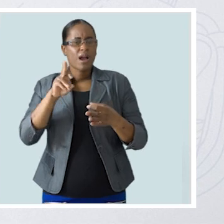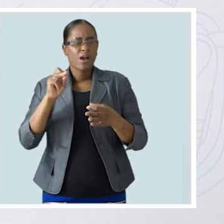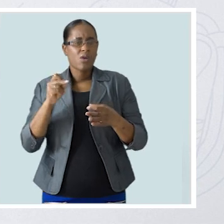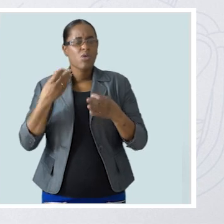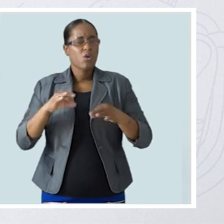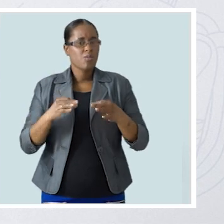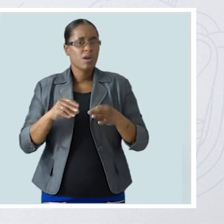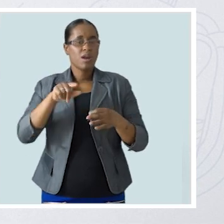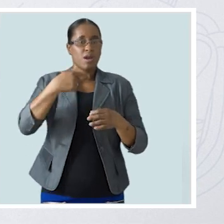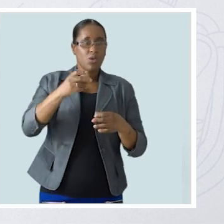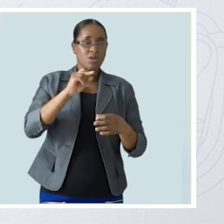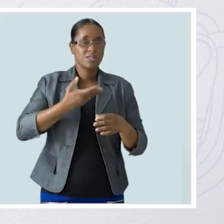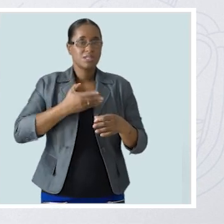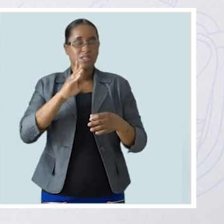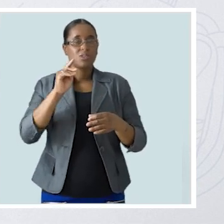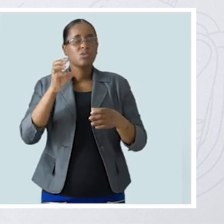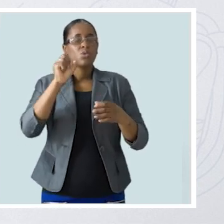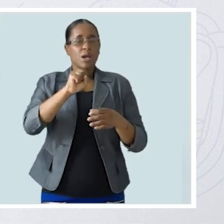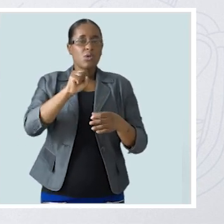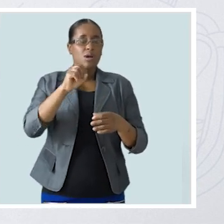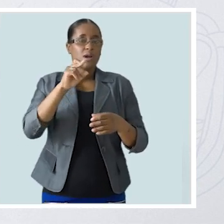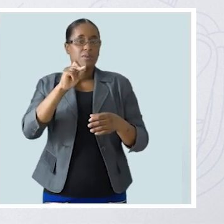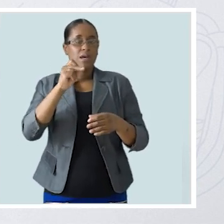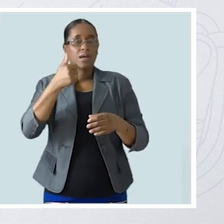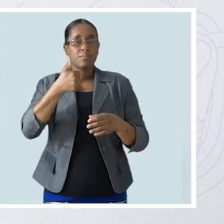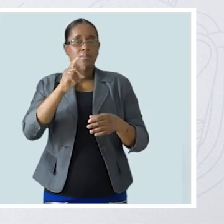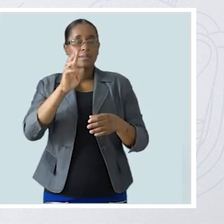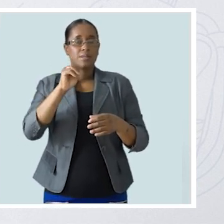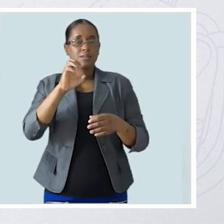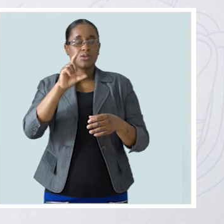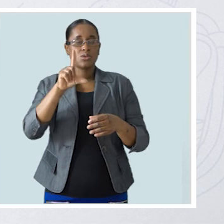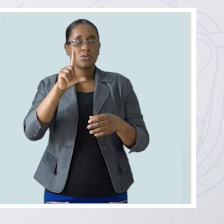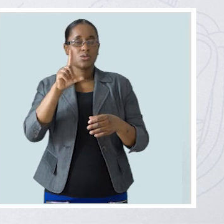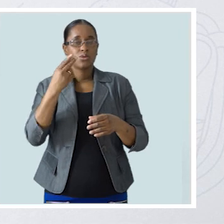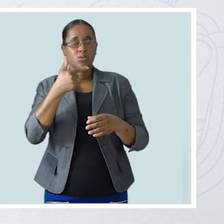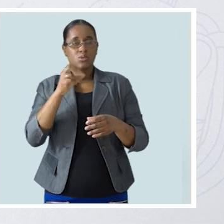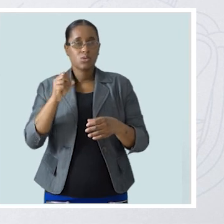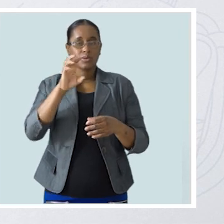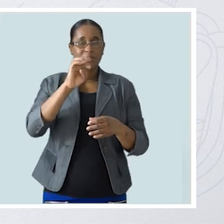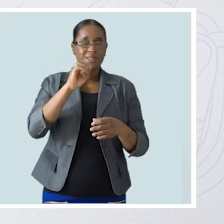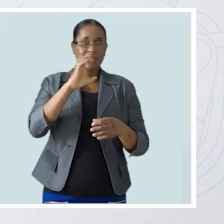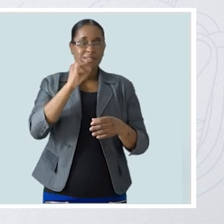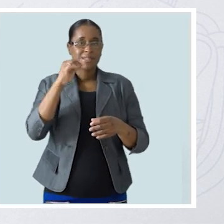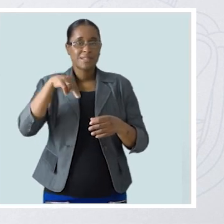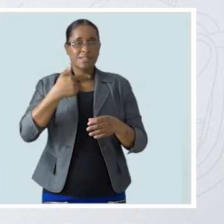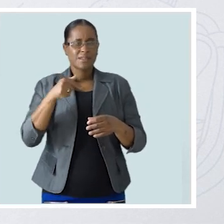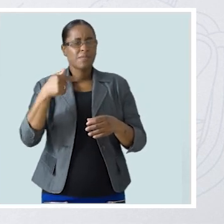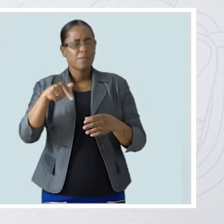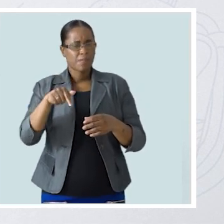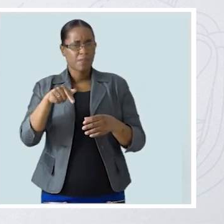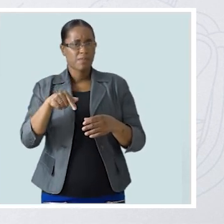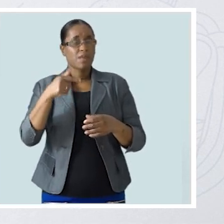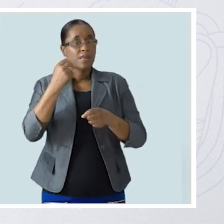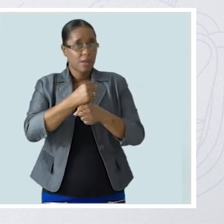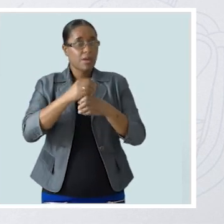superlativo absoluto sintético. Então, o exercício que fica para casa, há uma parte que está na página